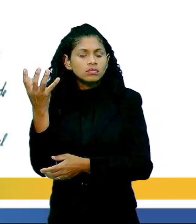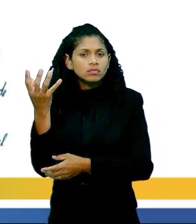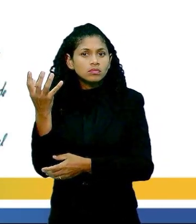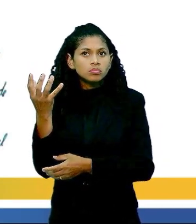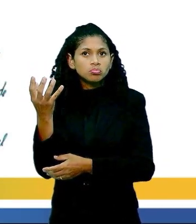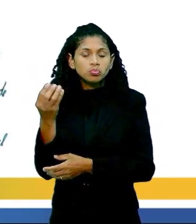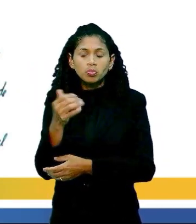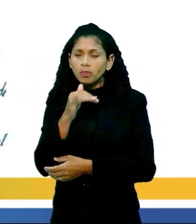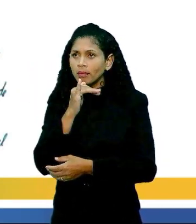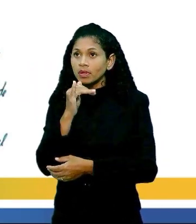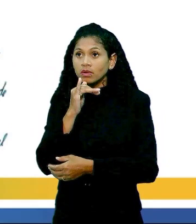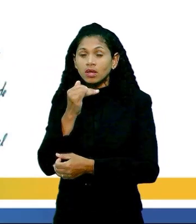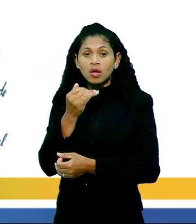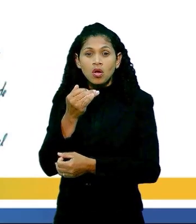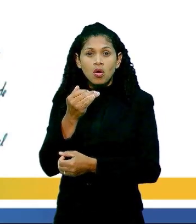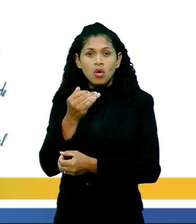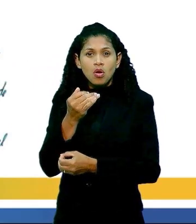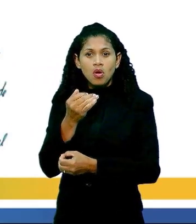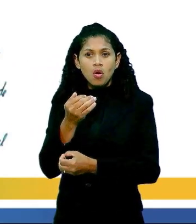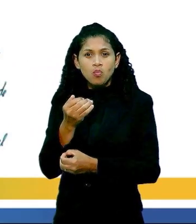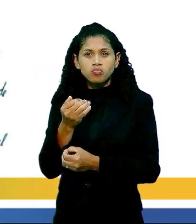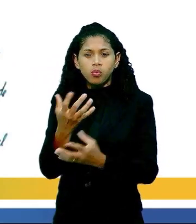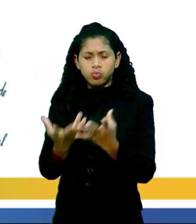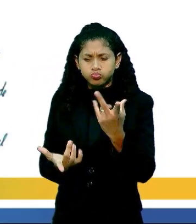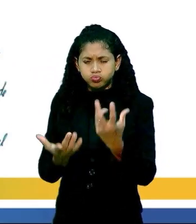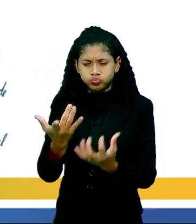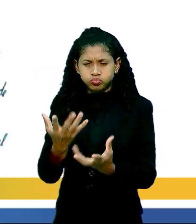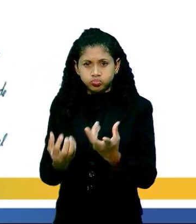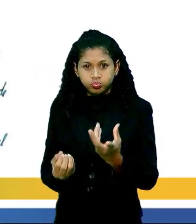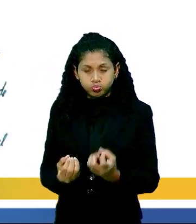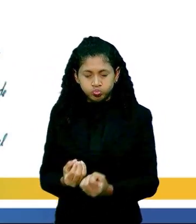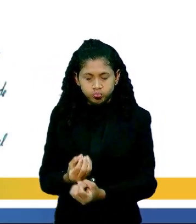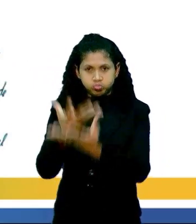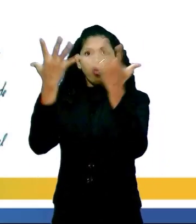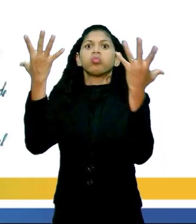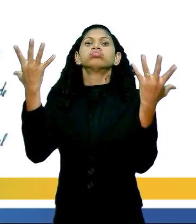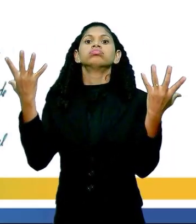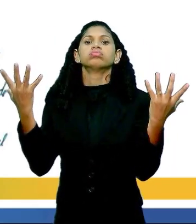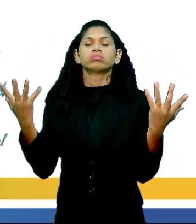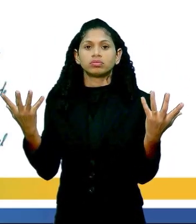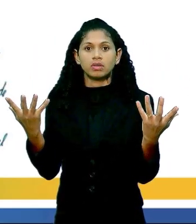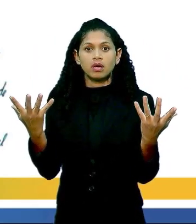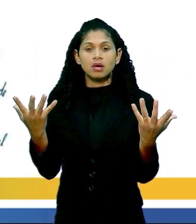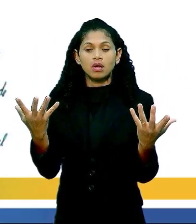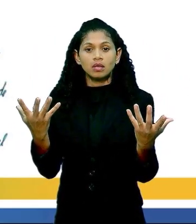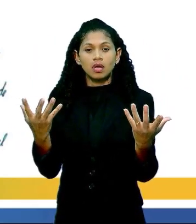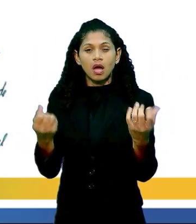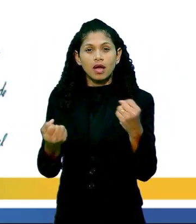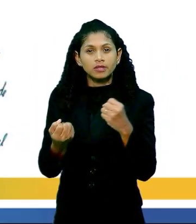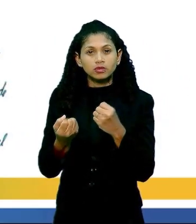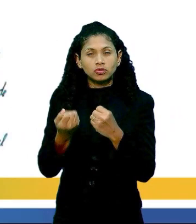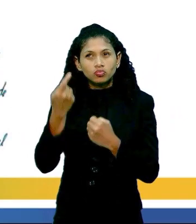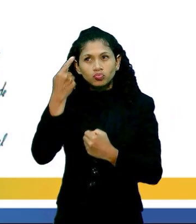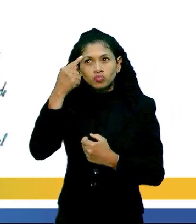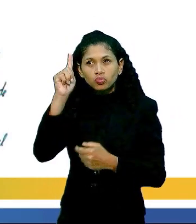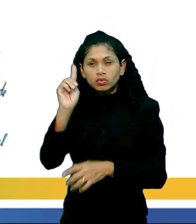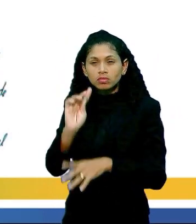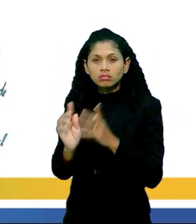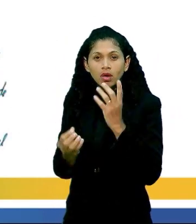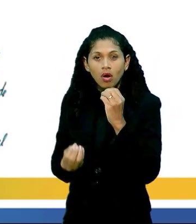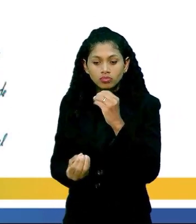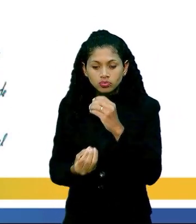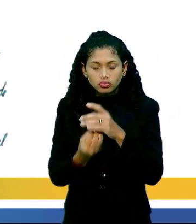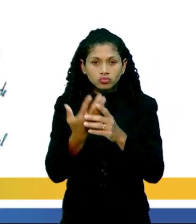um vulcão entrou em erupção e ali formaram-se rochas vulcânicas, o magma,